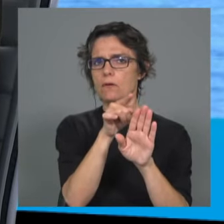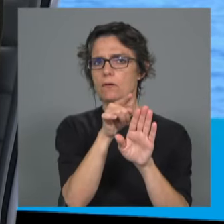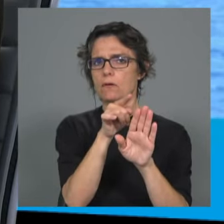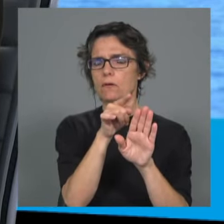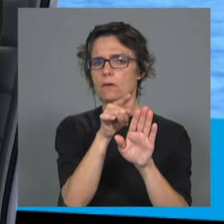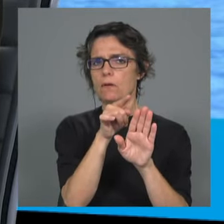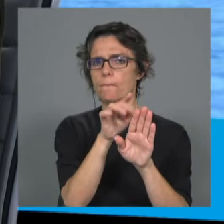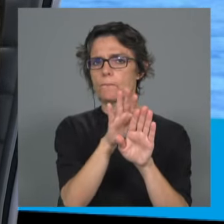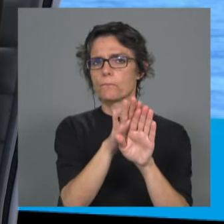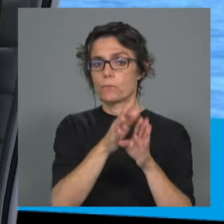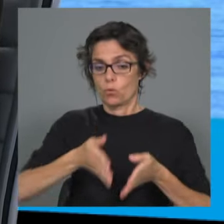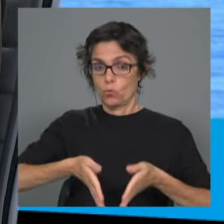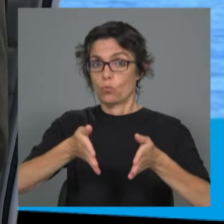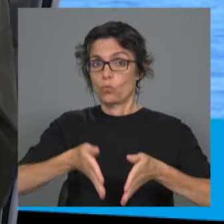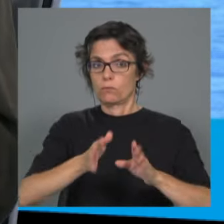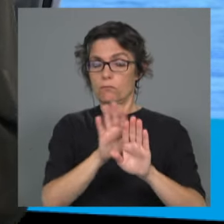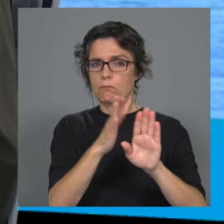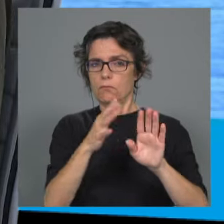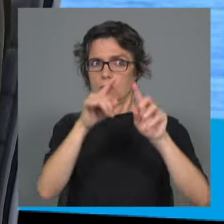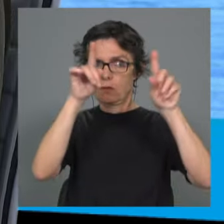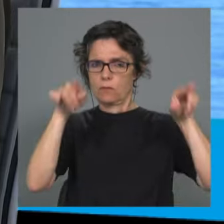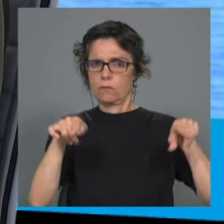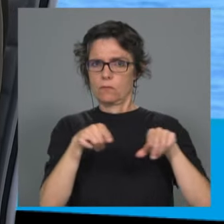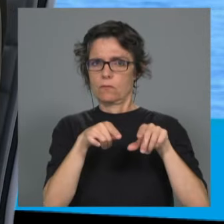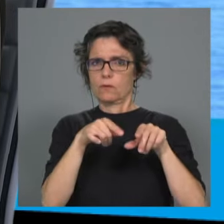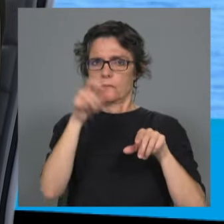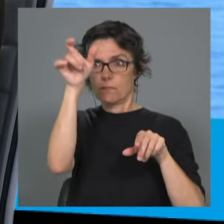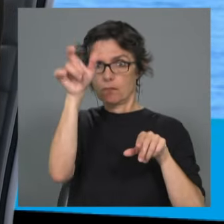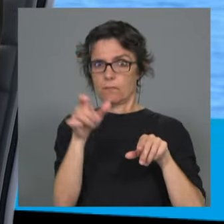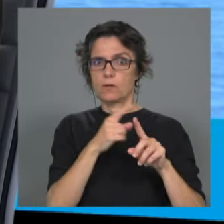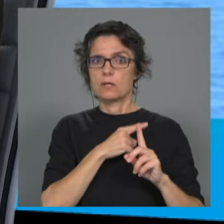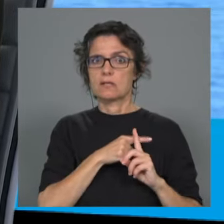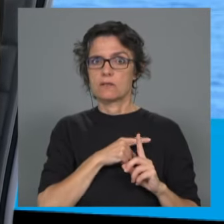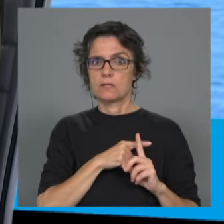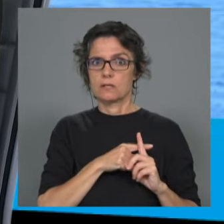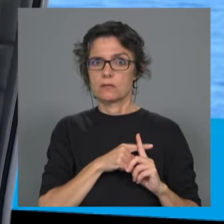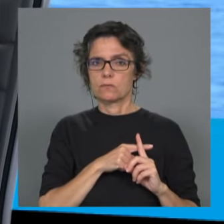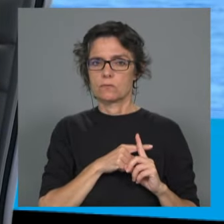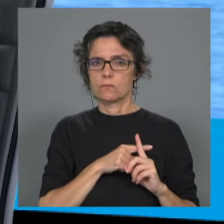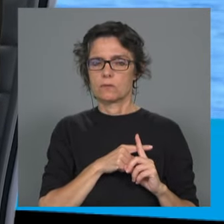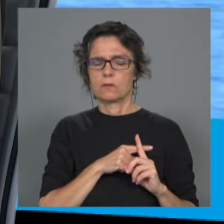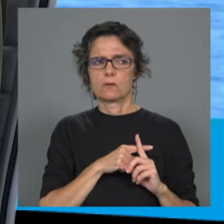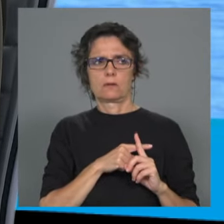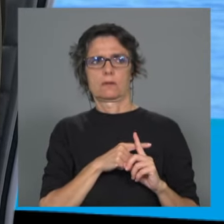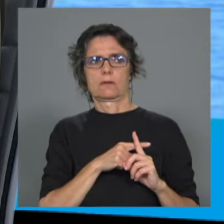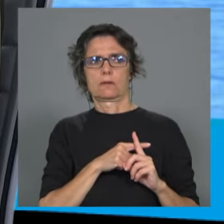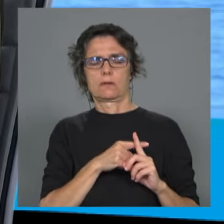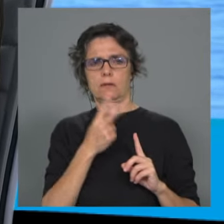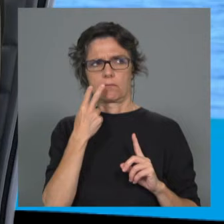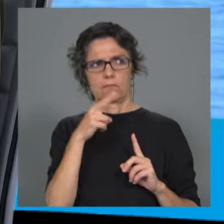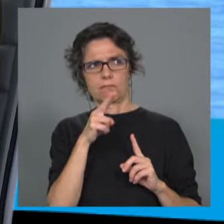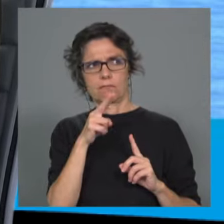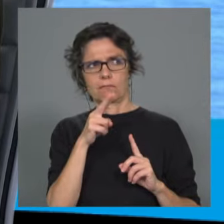portanto no corredor, uma imagem de São Francisco. E eu olhei para aquela imagem e disse: